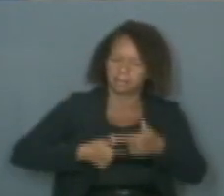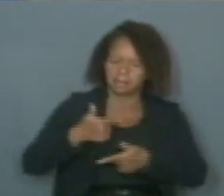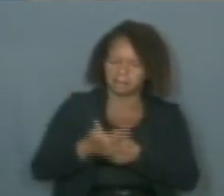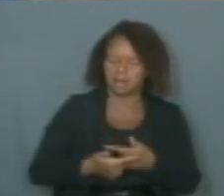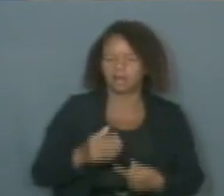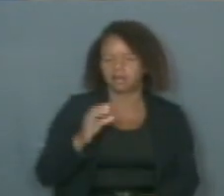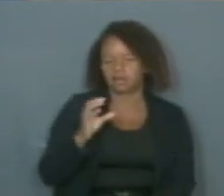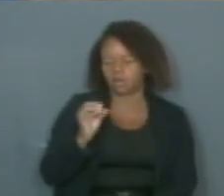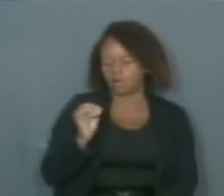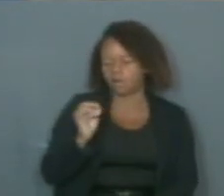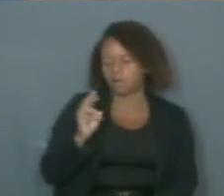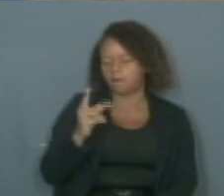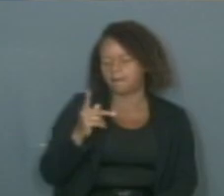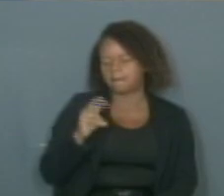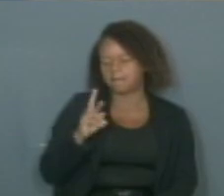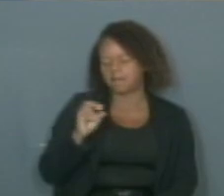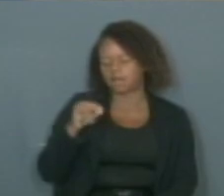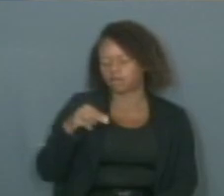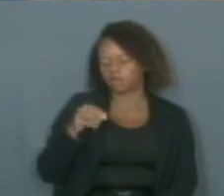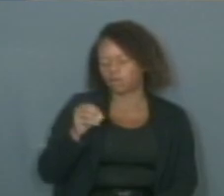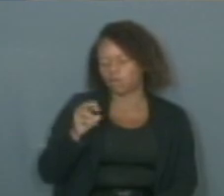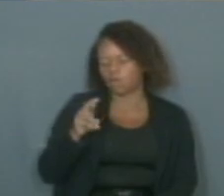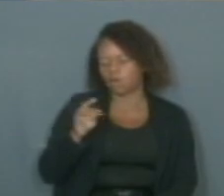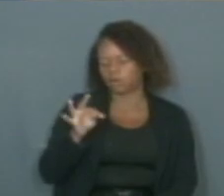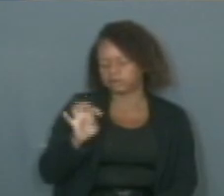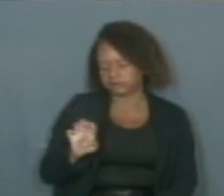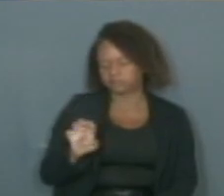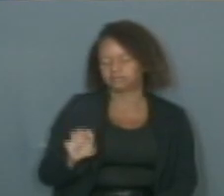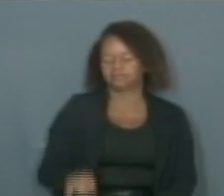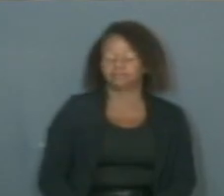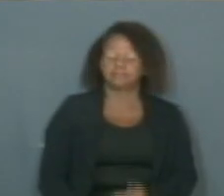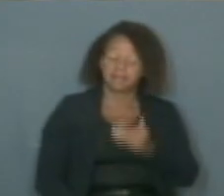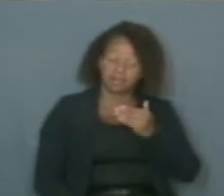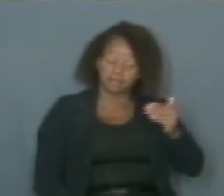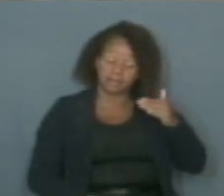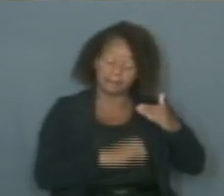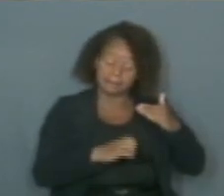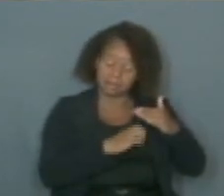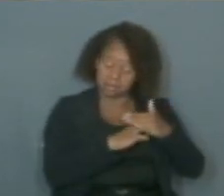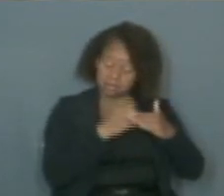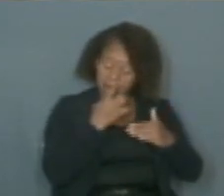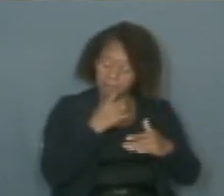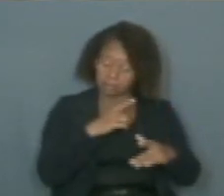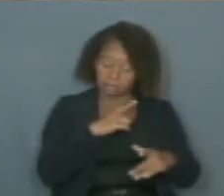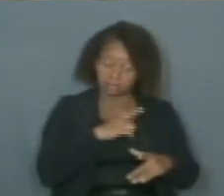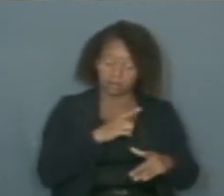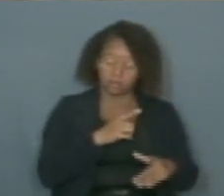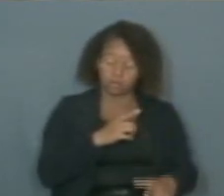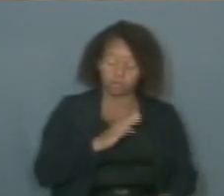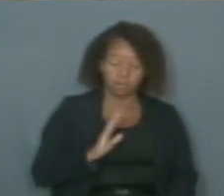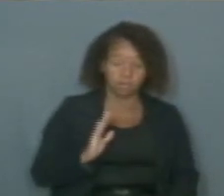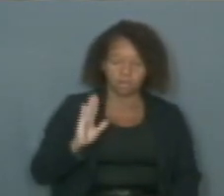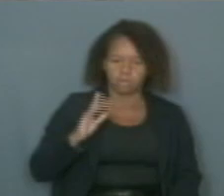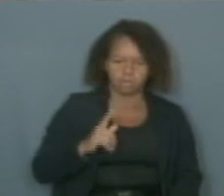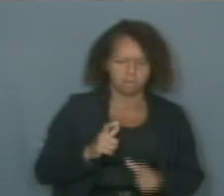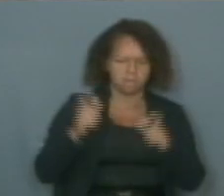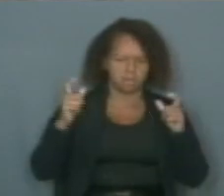como a Copernorte vem fazendo. Mas à frente da Copernorte existe um grande homem,